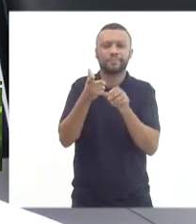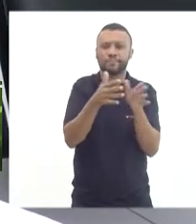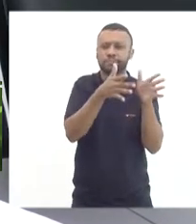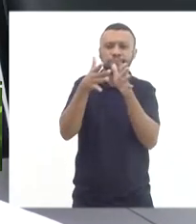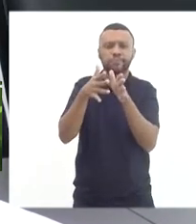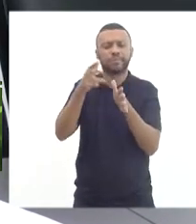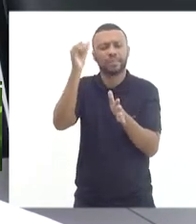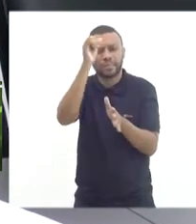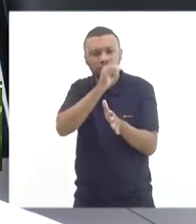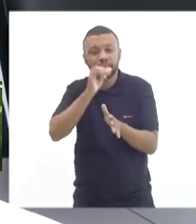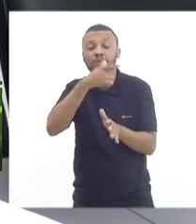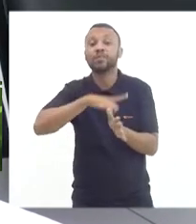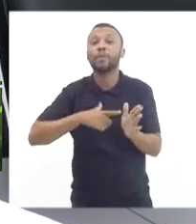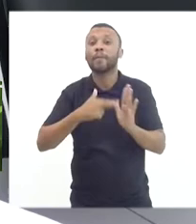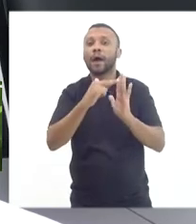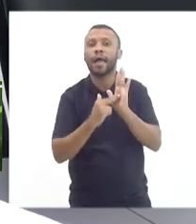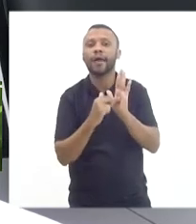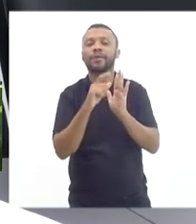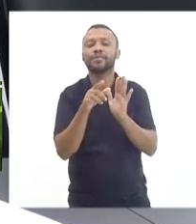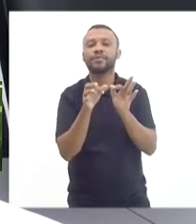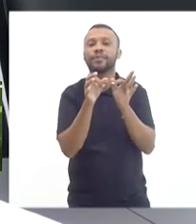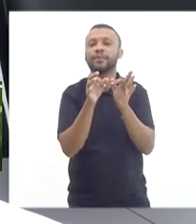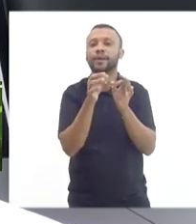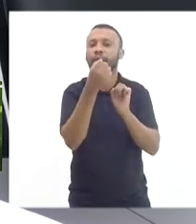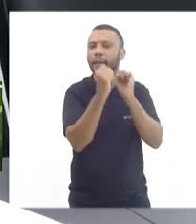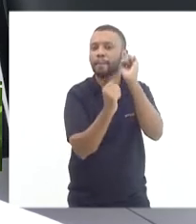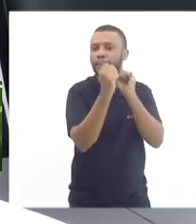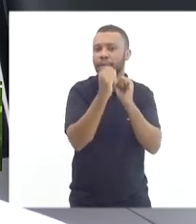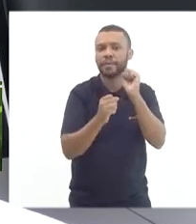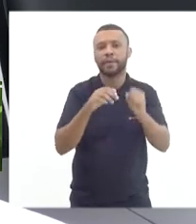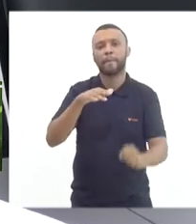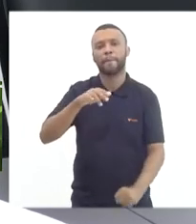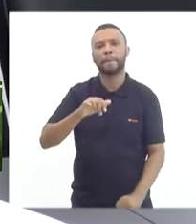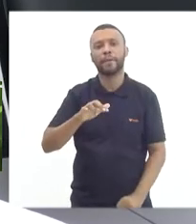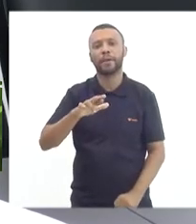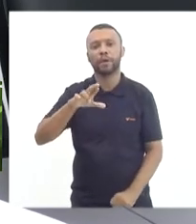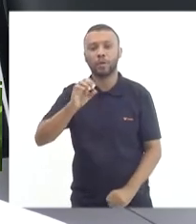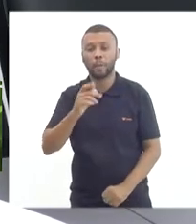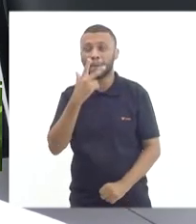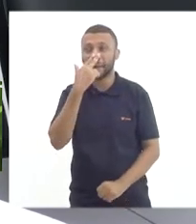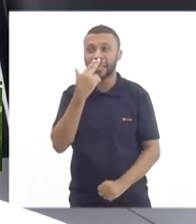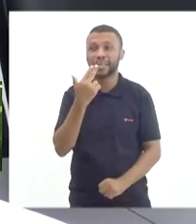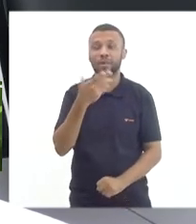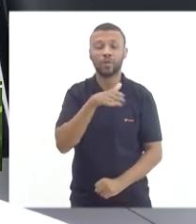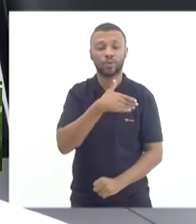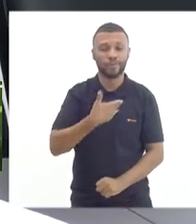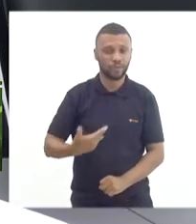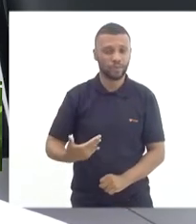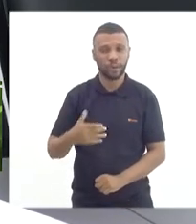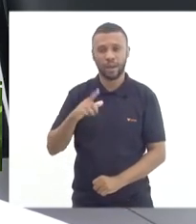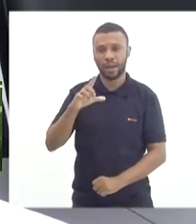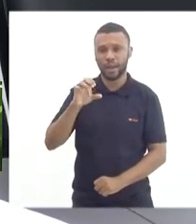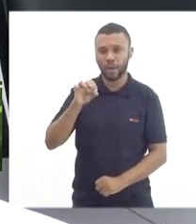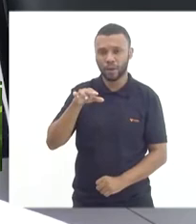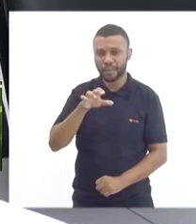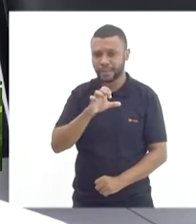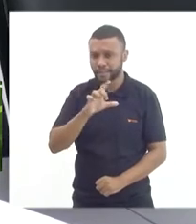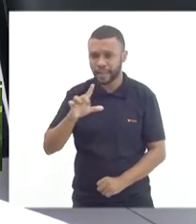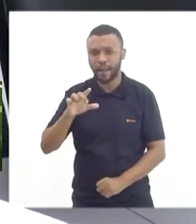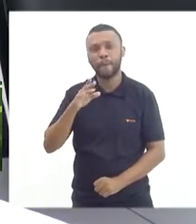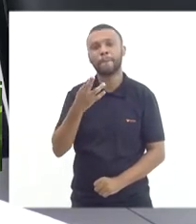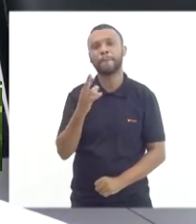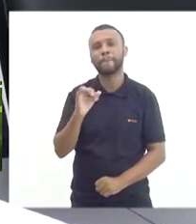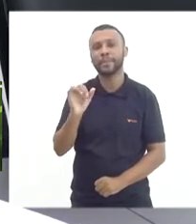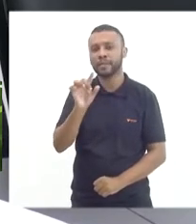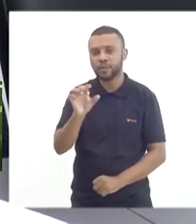de microempresa, que era o do acho que foi iniciativa, salvo engano, do governador Leonel Brizola. Então, as empresas realmente